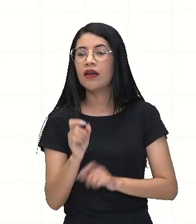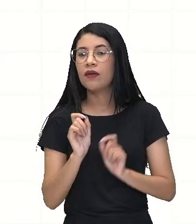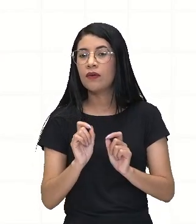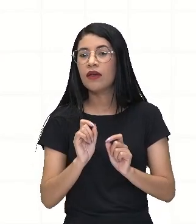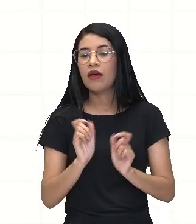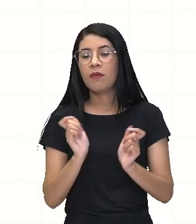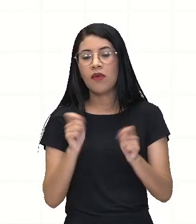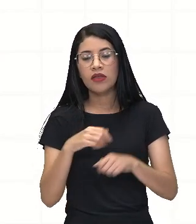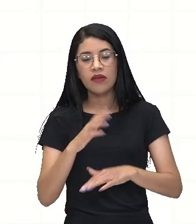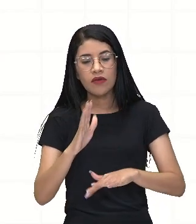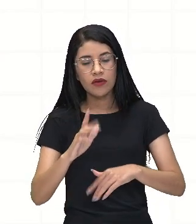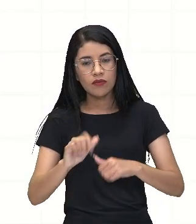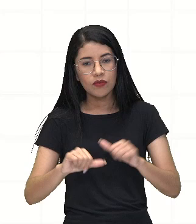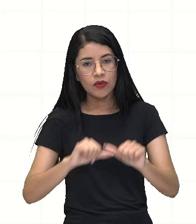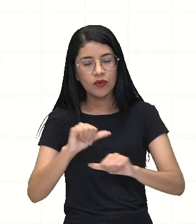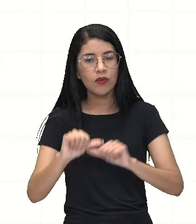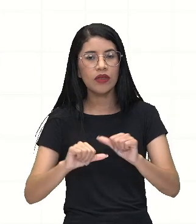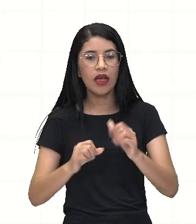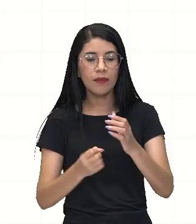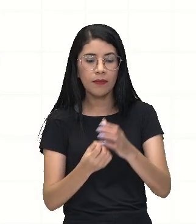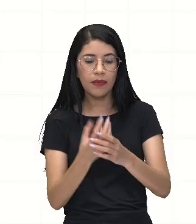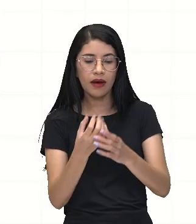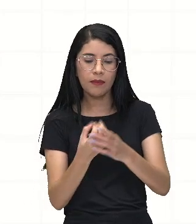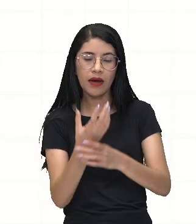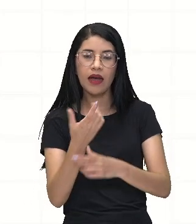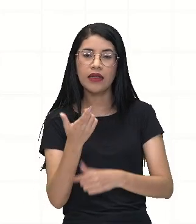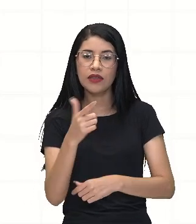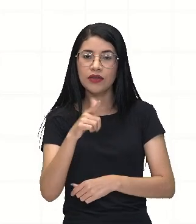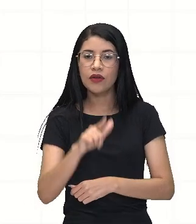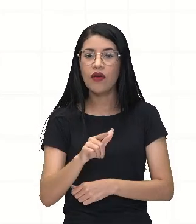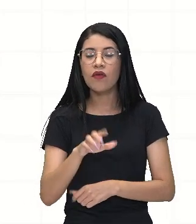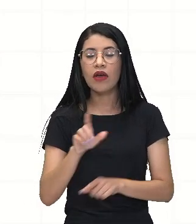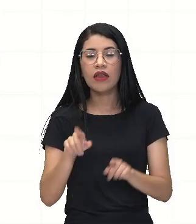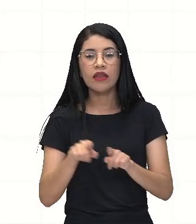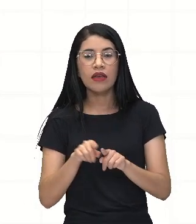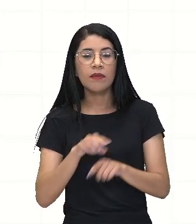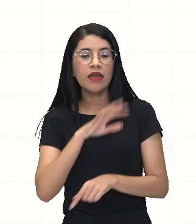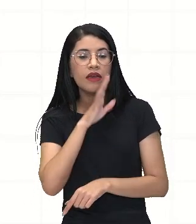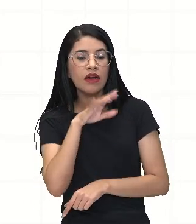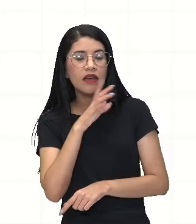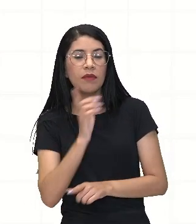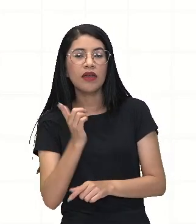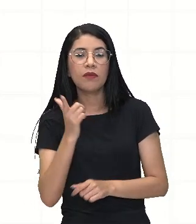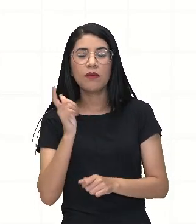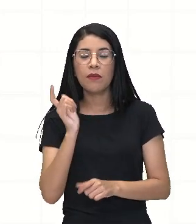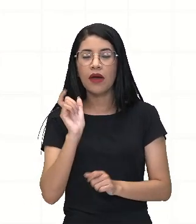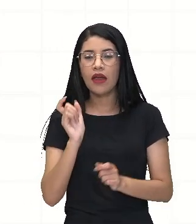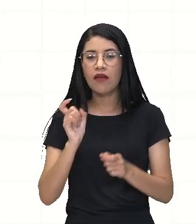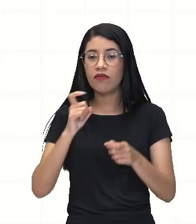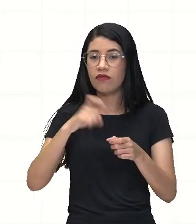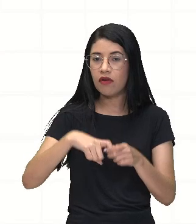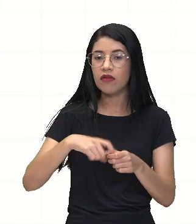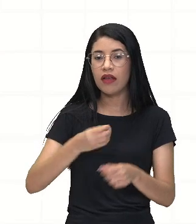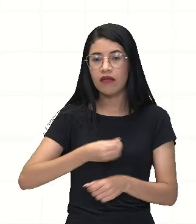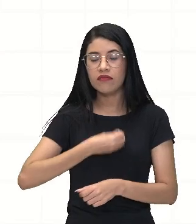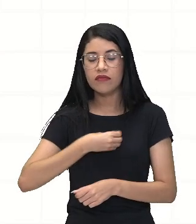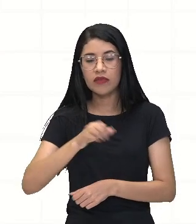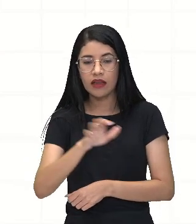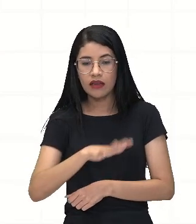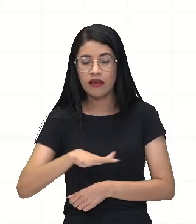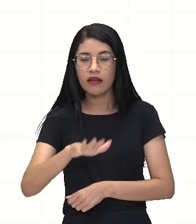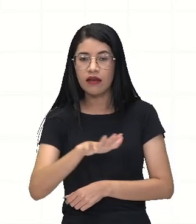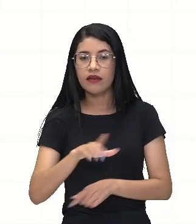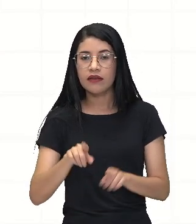se regenerar, e para que os animais, né, pudessem ter essa floresta como refúgio. E dessa